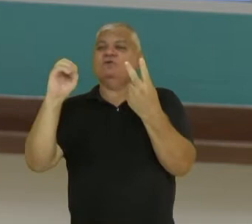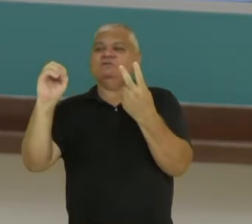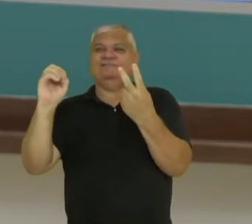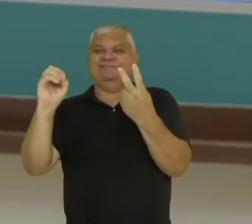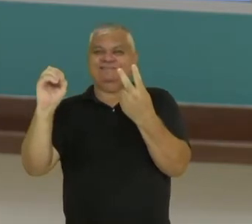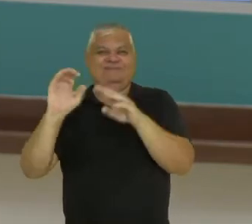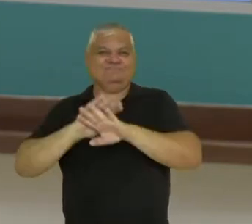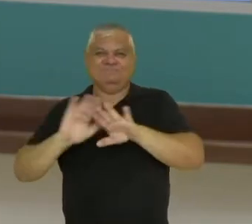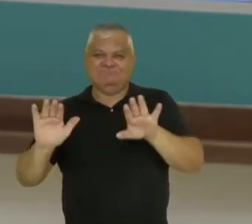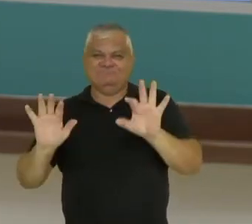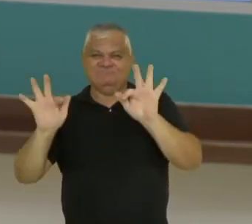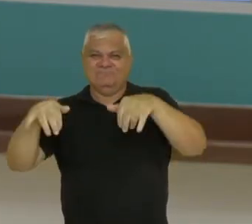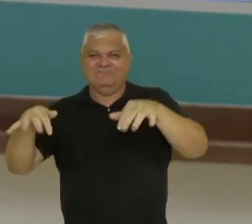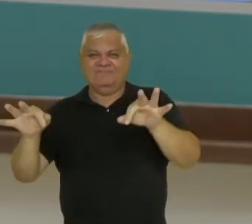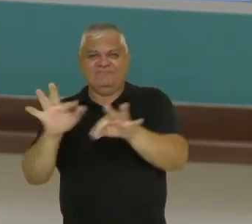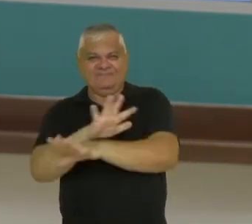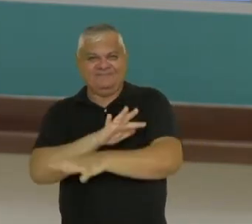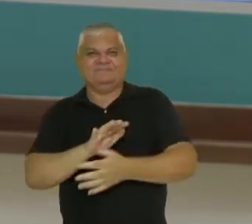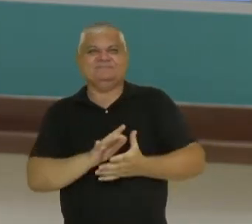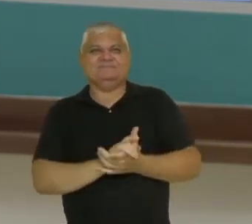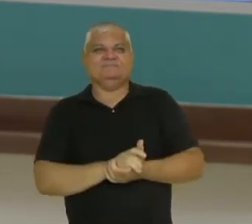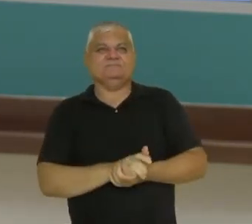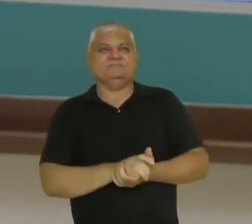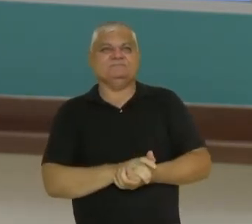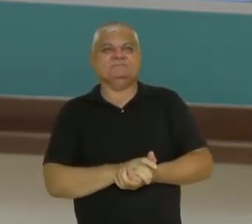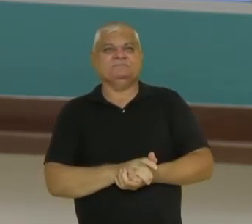oxigênio na fórmula molecular.